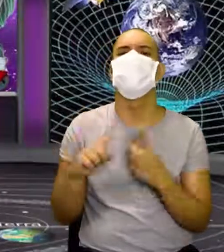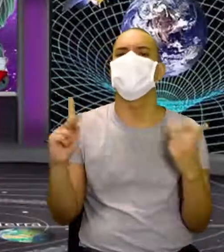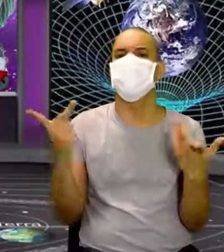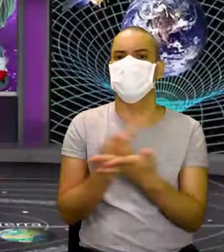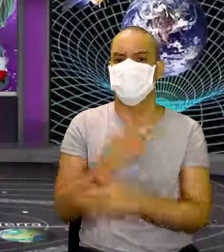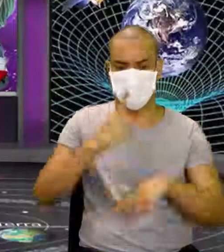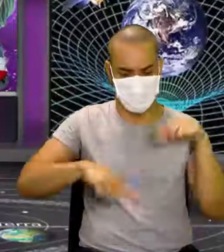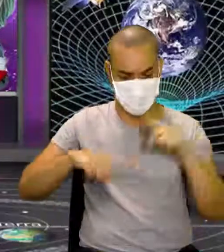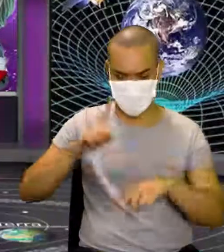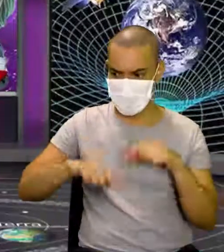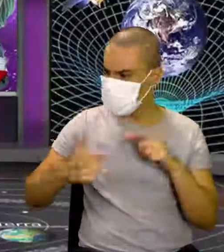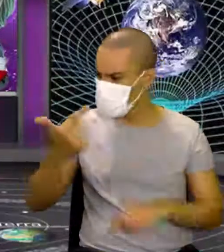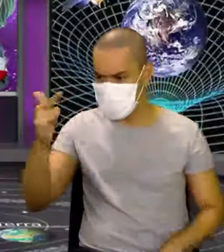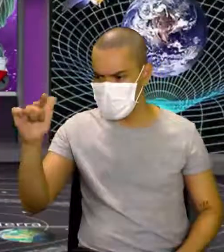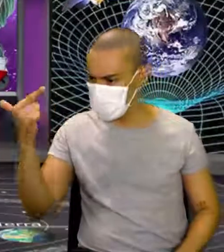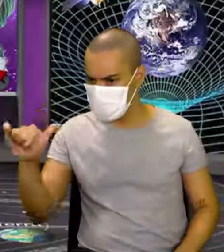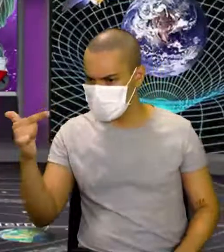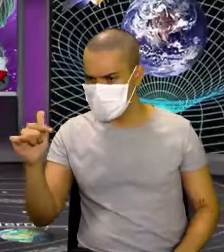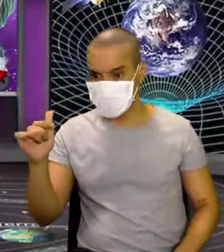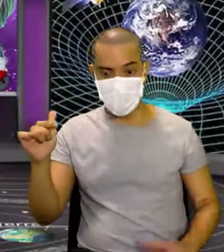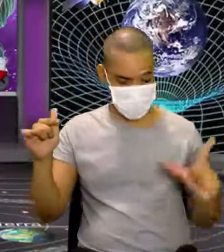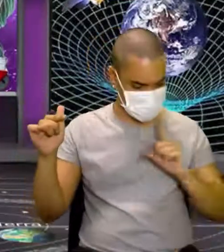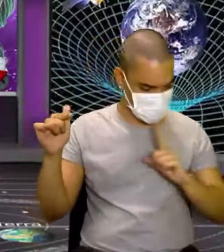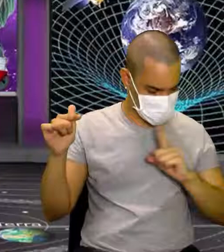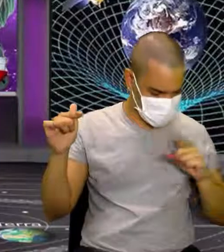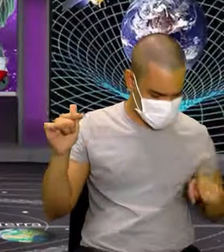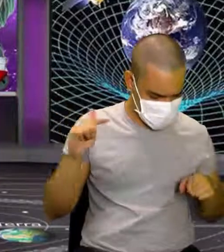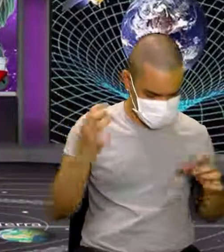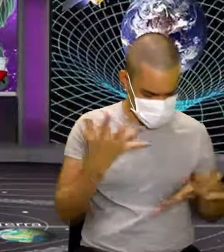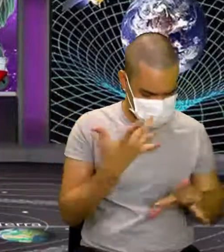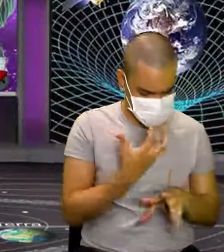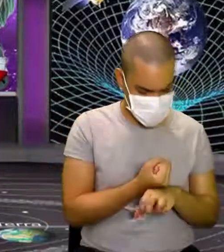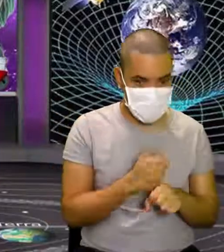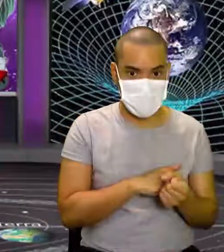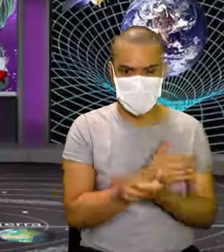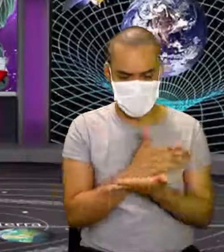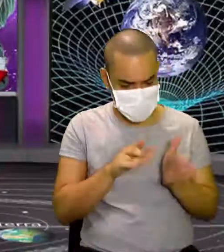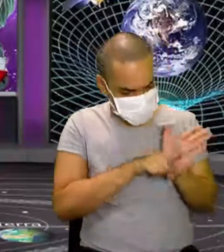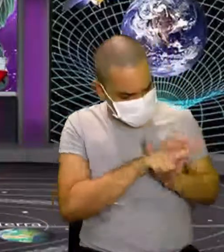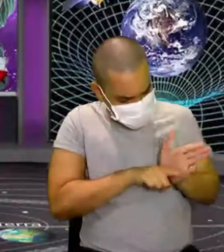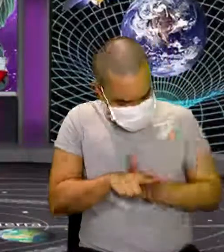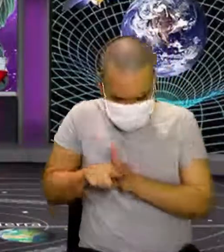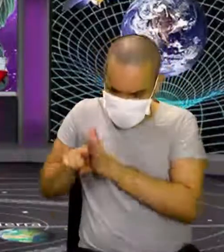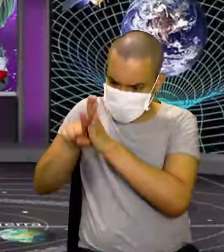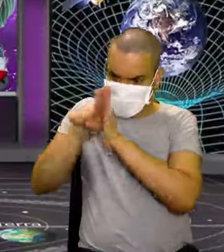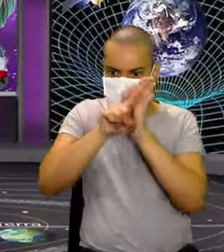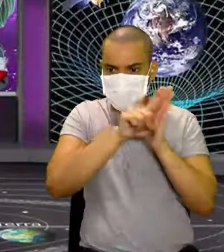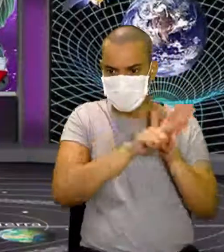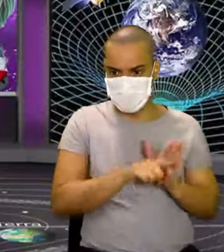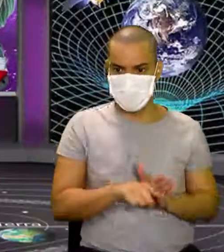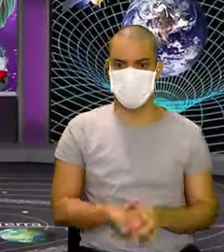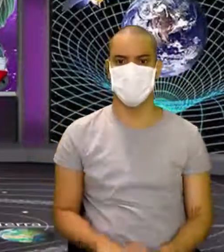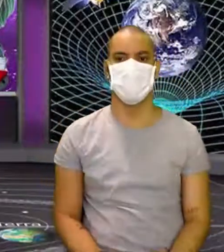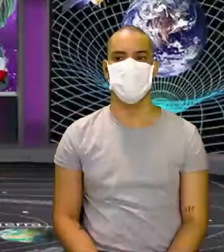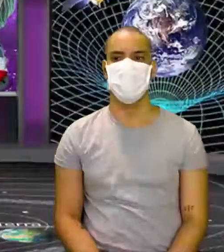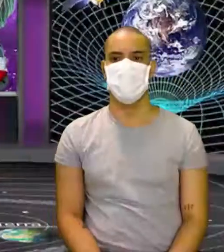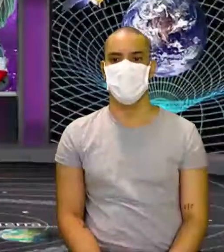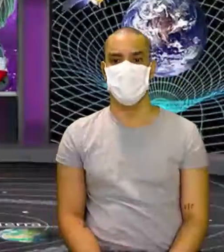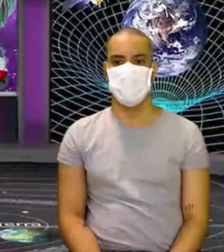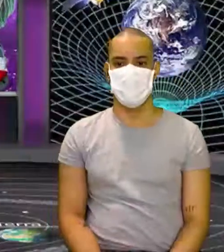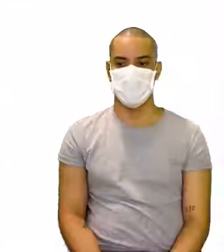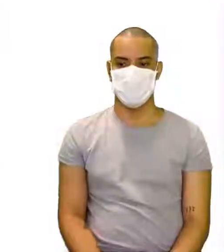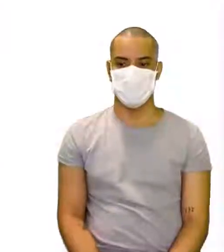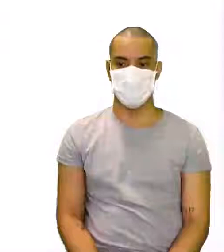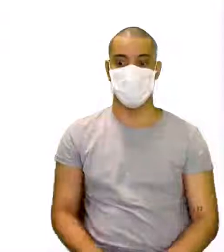material que outros não conseguem ter a mesma propriedade? Então, ele começou a investigar, tá bom, pessoal? Vamos continuar, olha